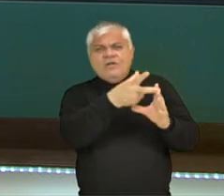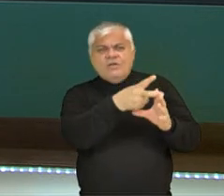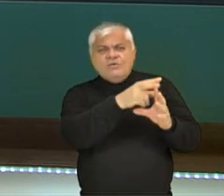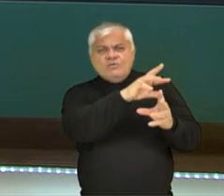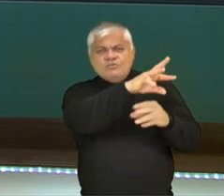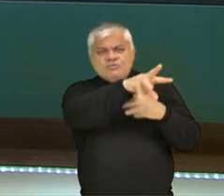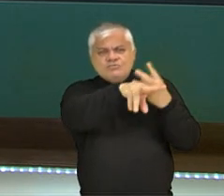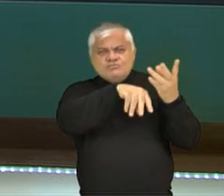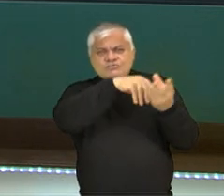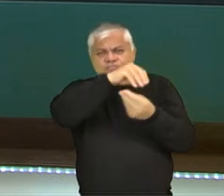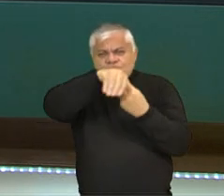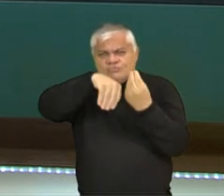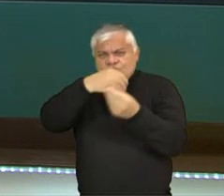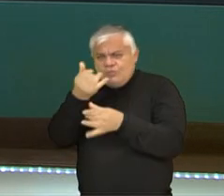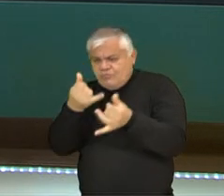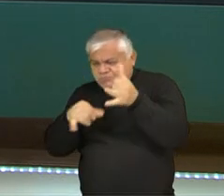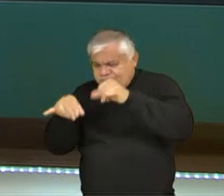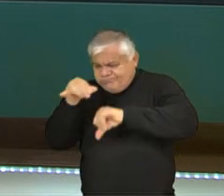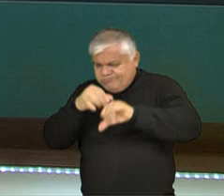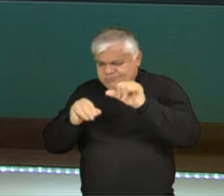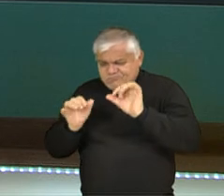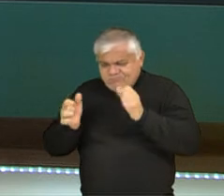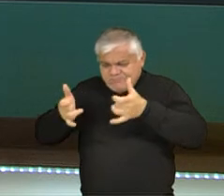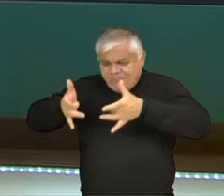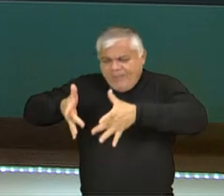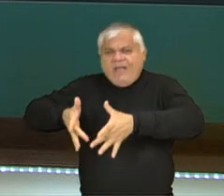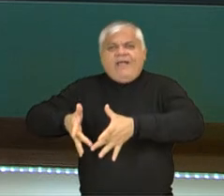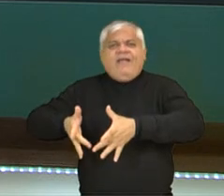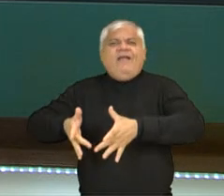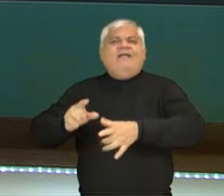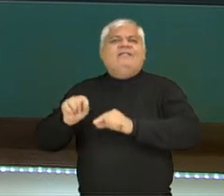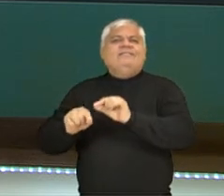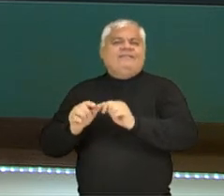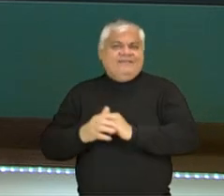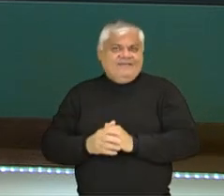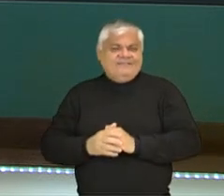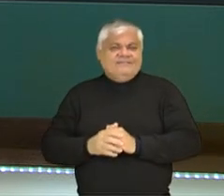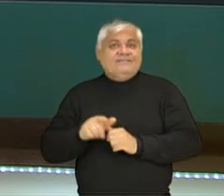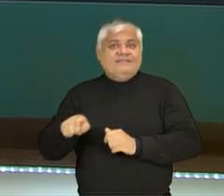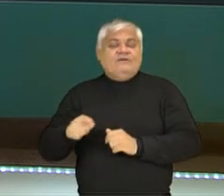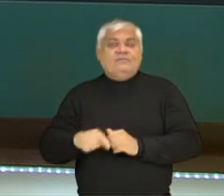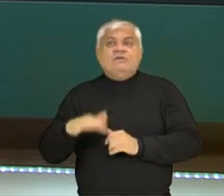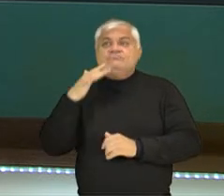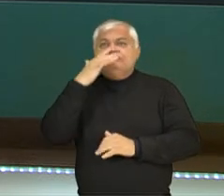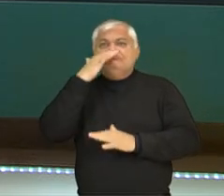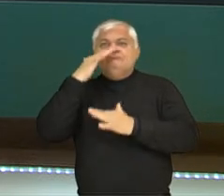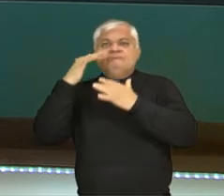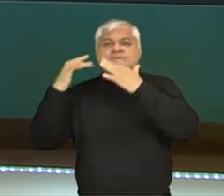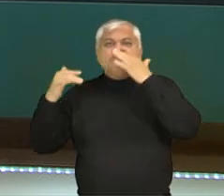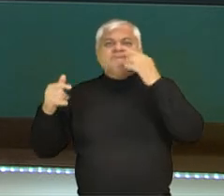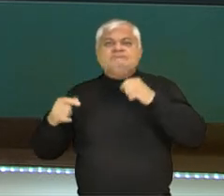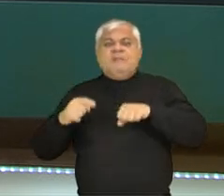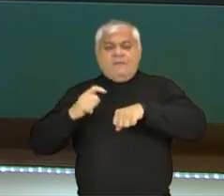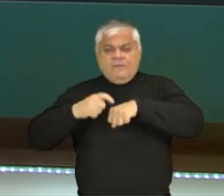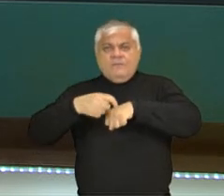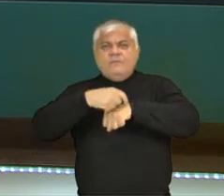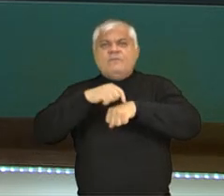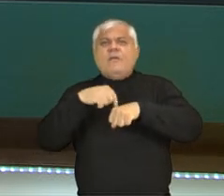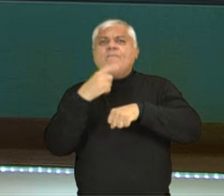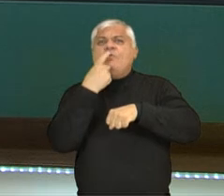o máximo dela. Agora, imagine nós extrairmos essência de morango para fabricar